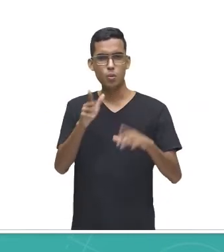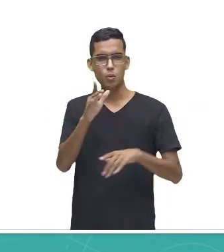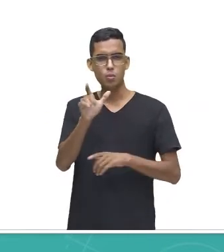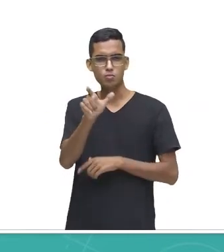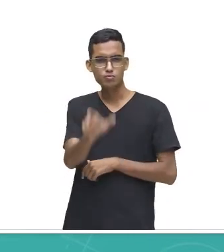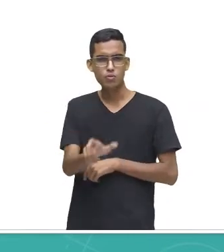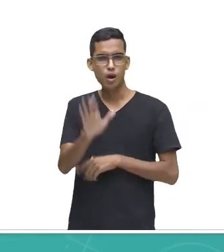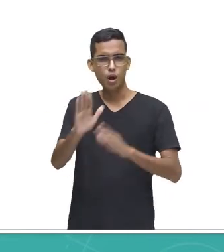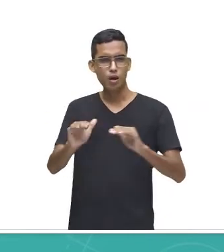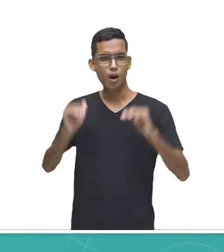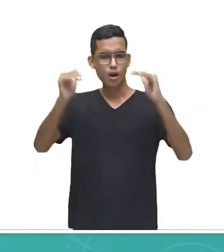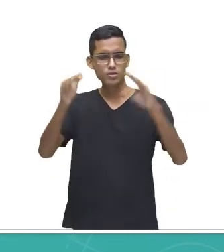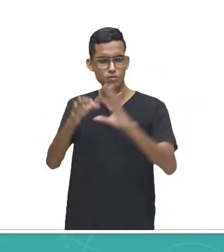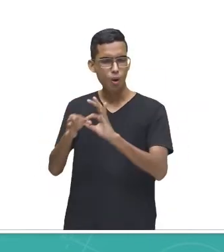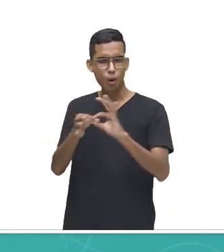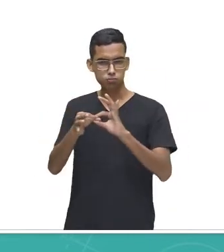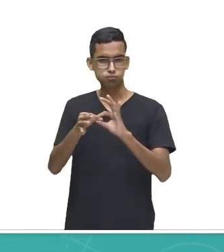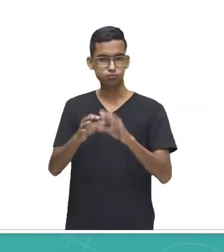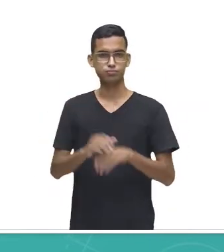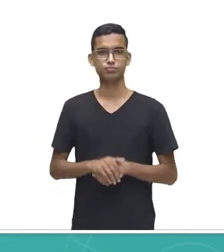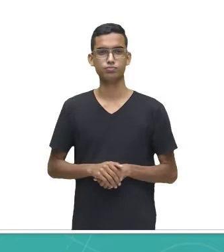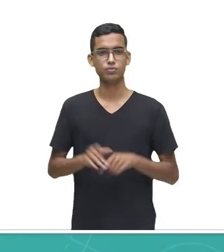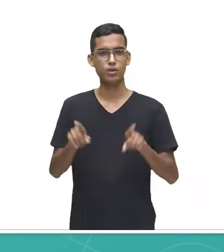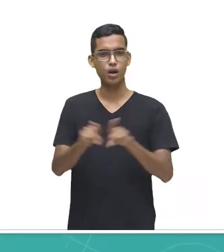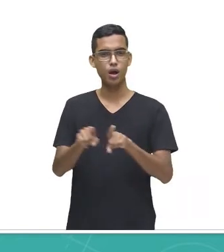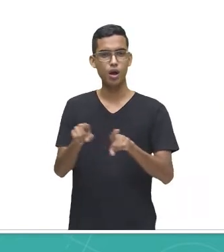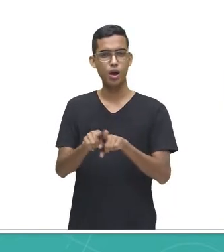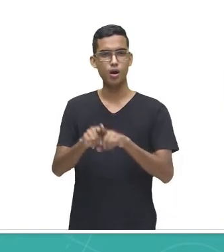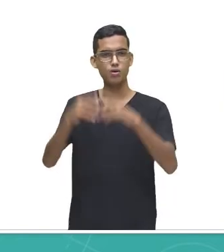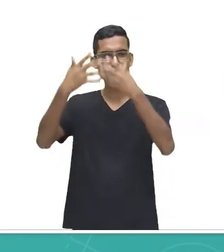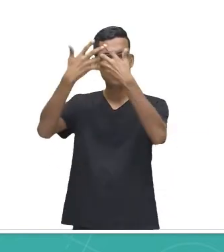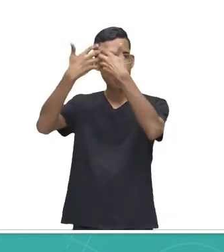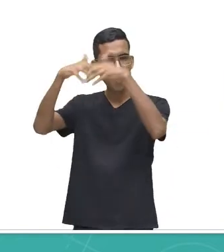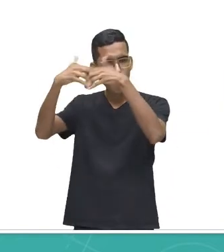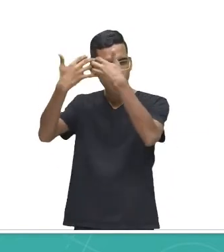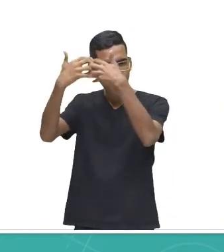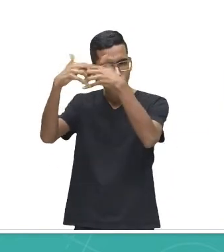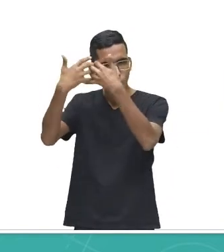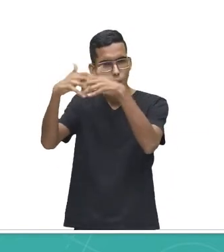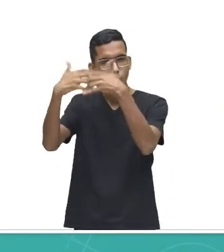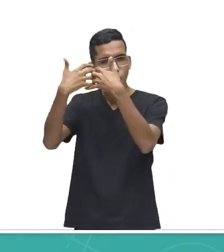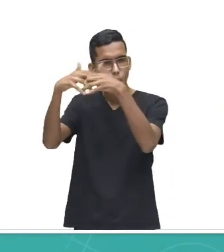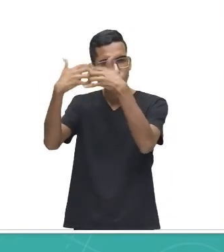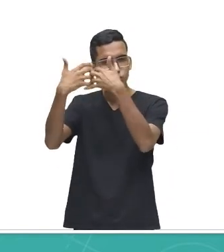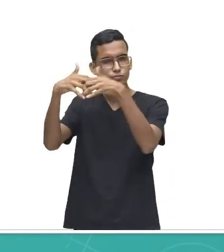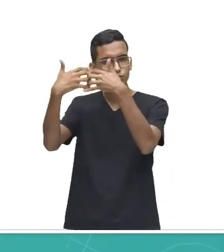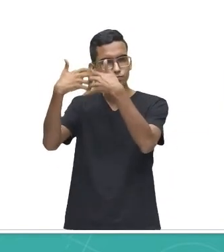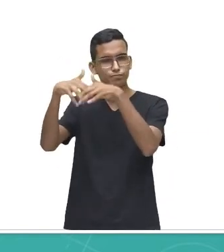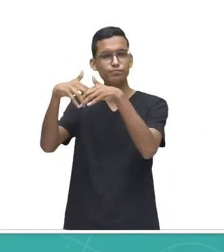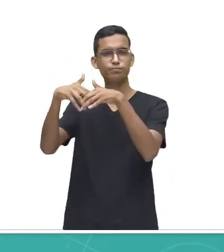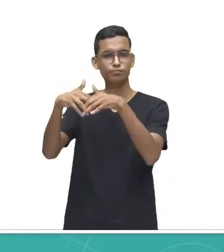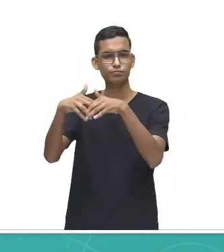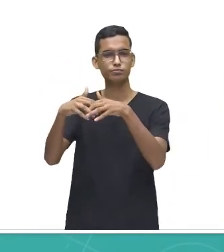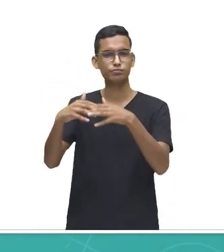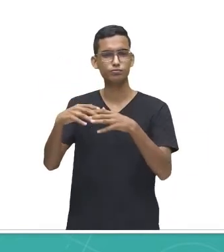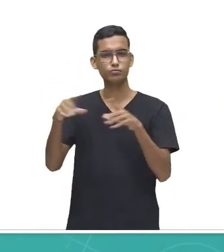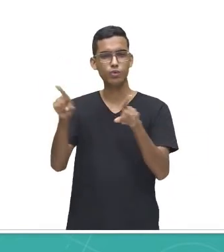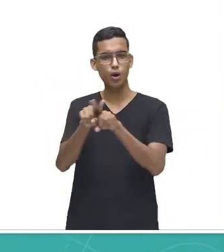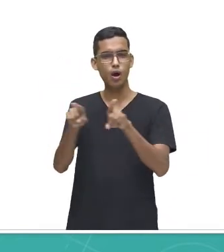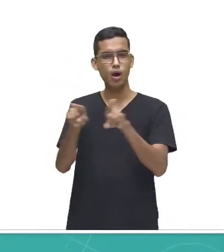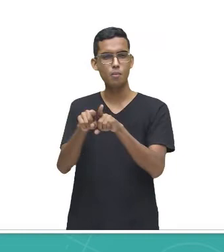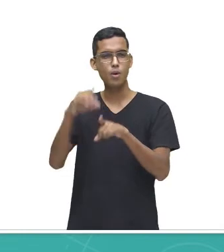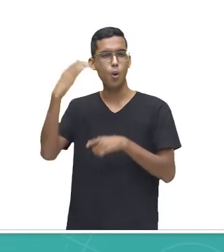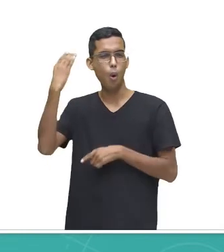razão. E também no cientificismo, a busca da razão através de provas, de